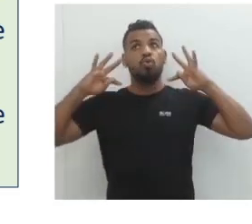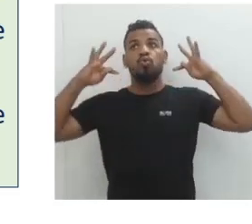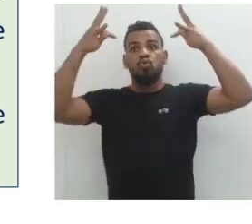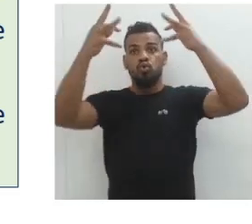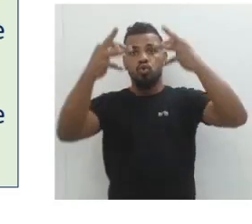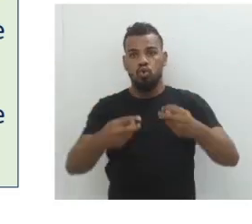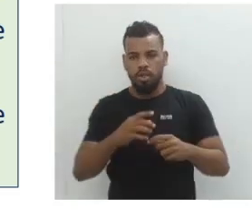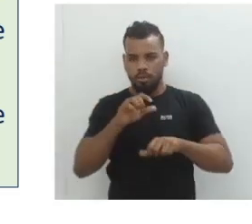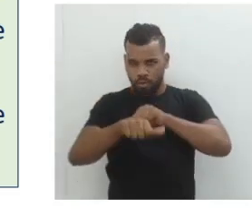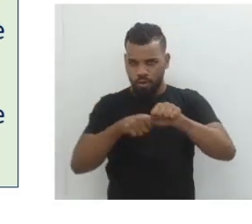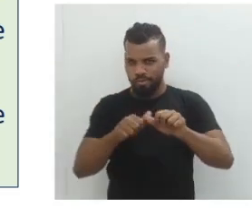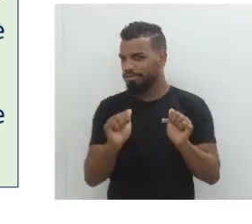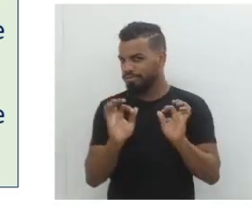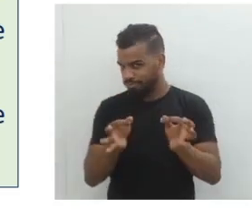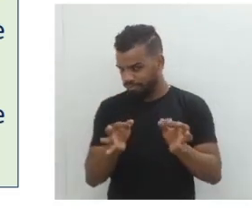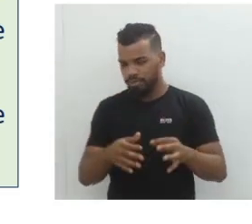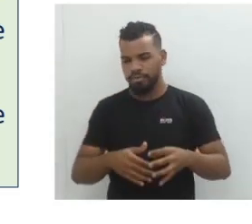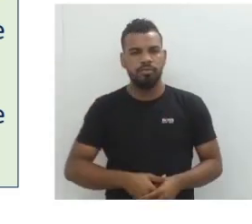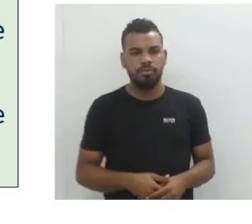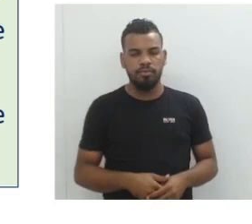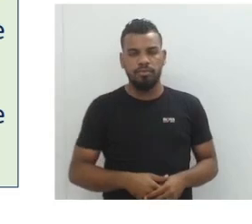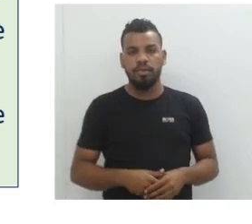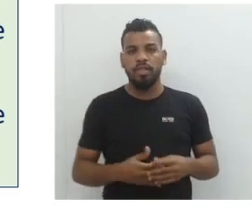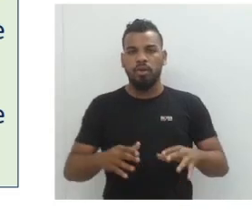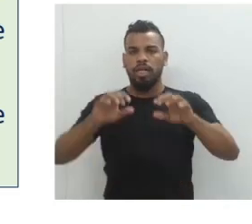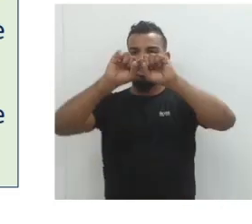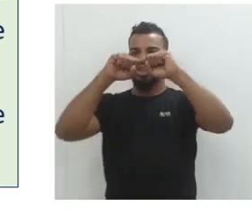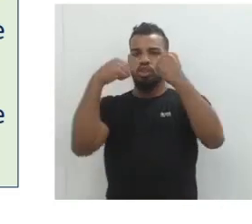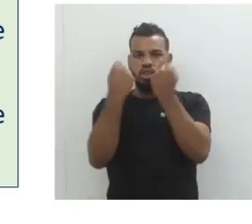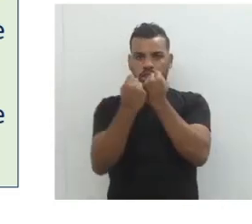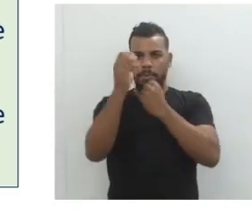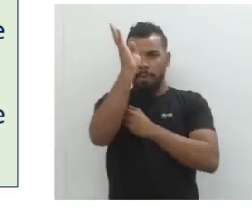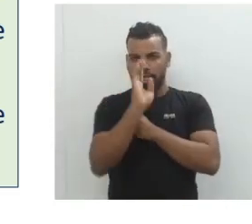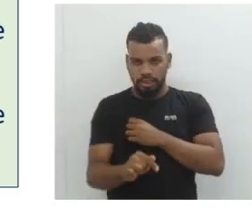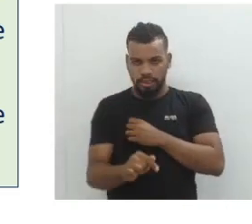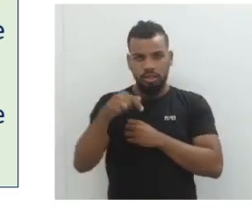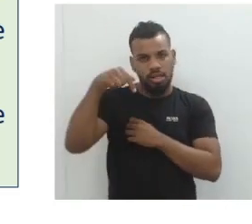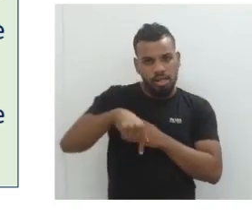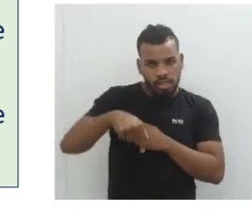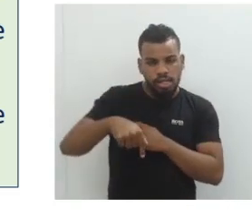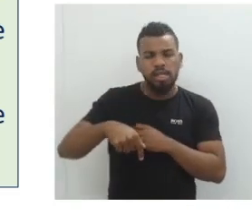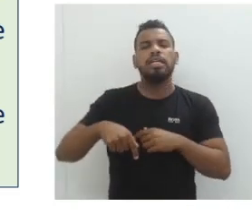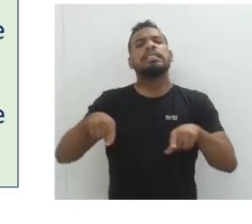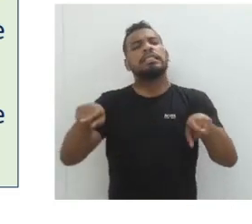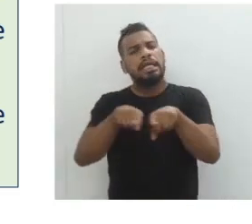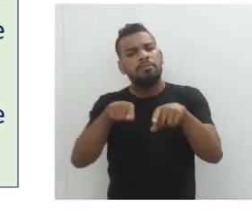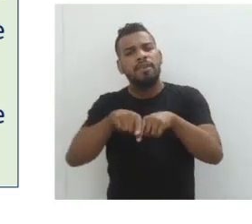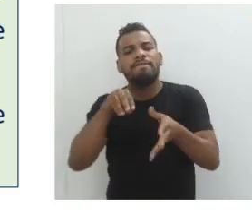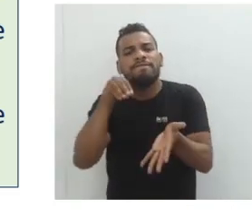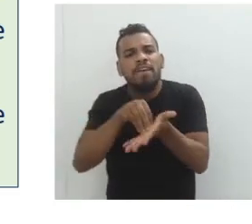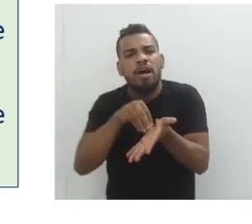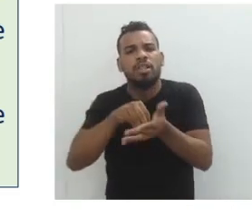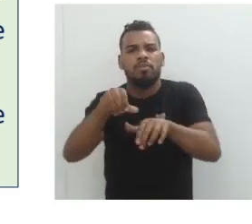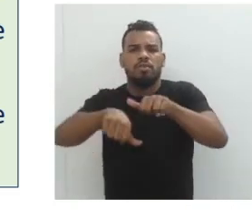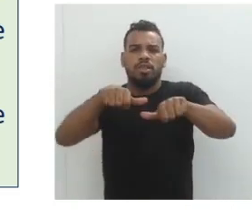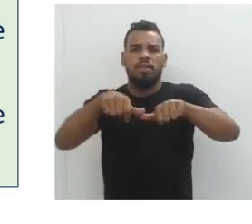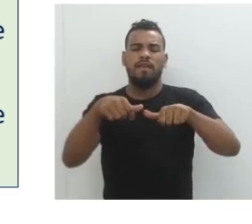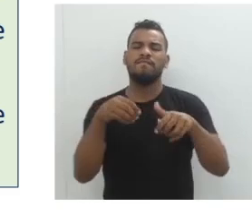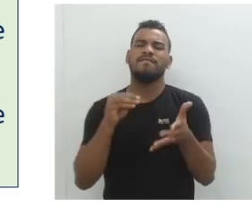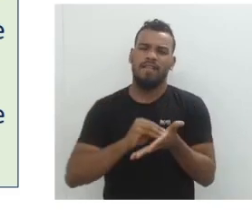mudou, não é? Então, a sociedade brasileira precisava também mudar. Mudou um